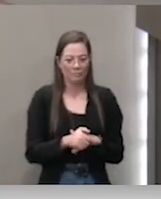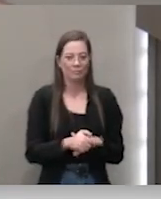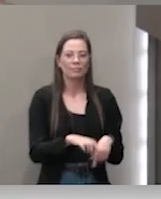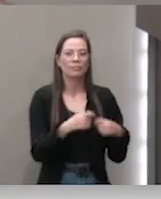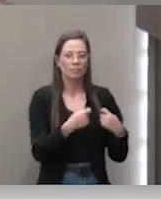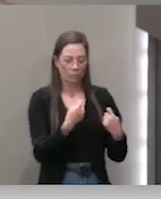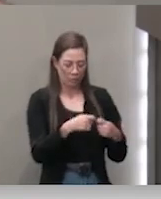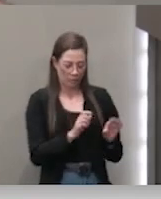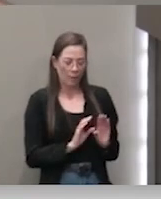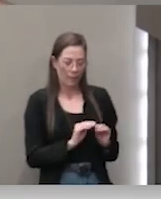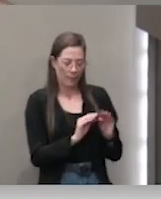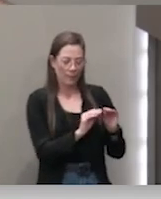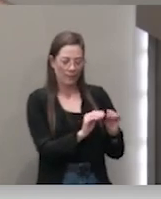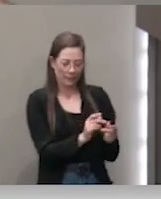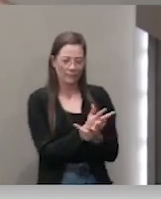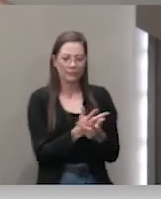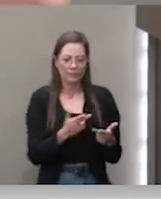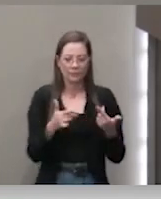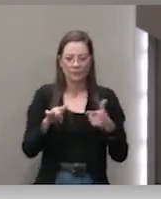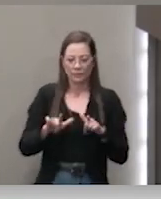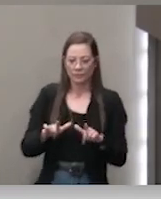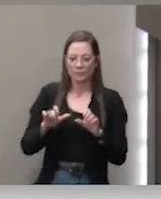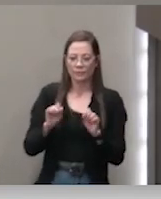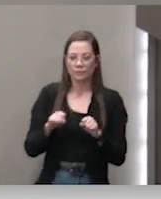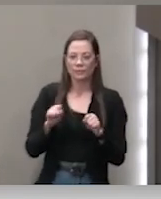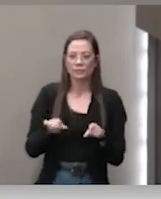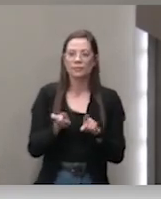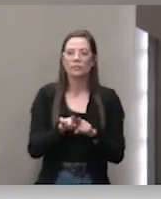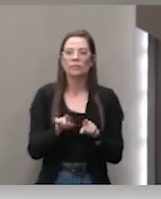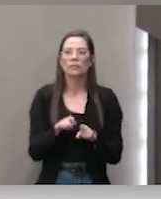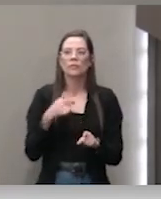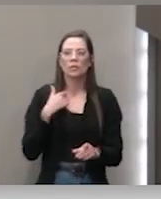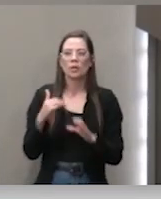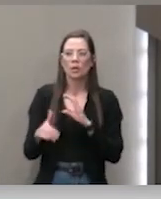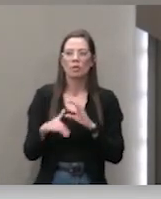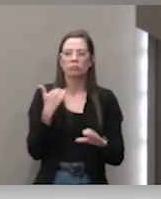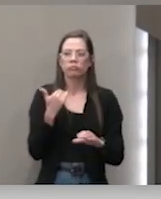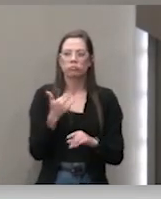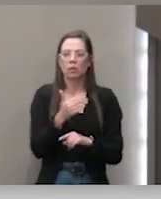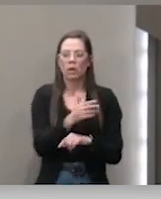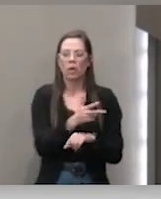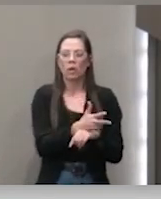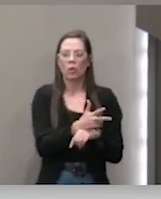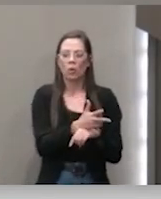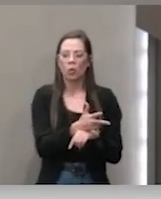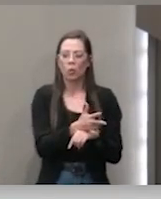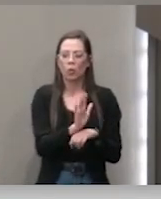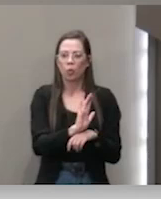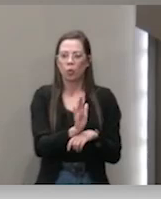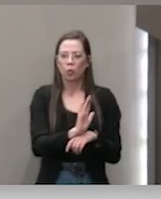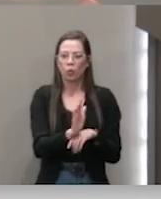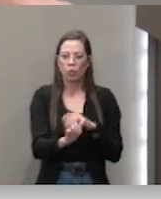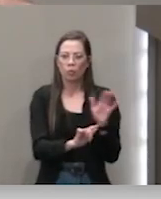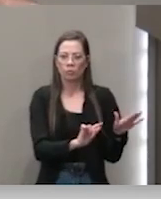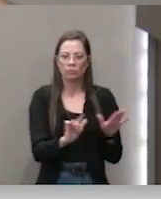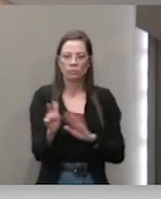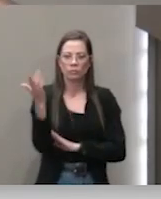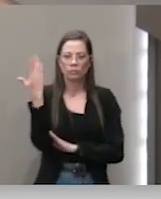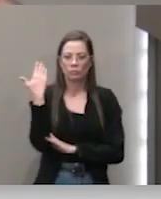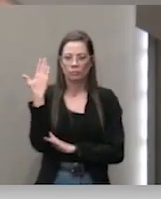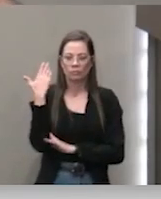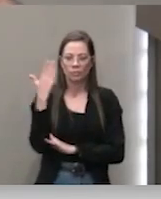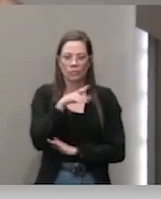É isso aí, tem que meter a colher. Também recebi um vídeo na semana passada com reclamações do